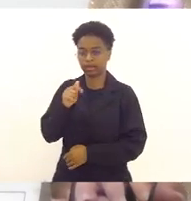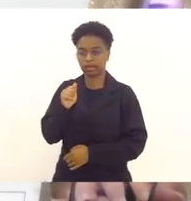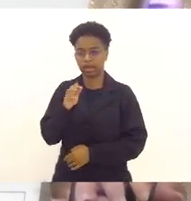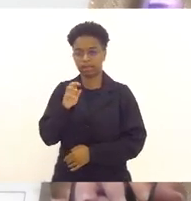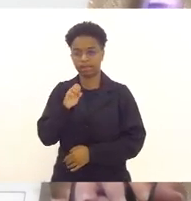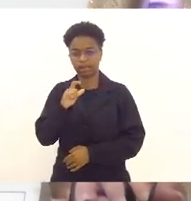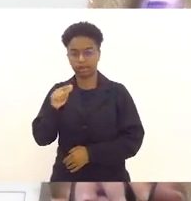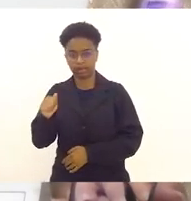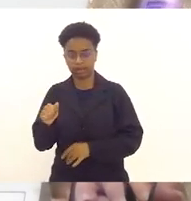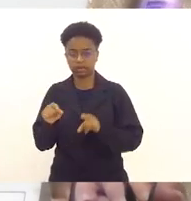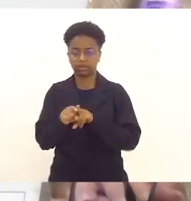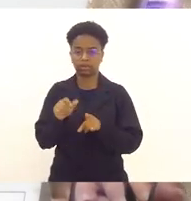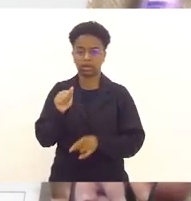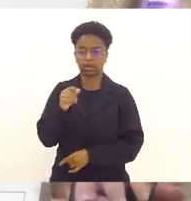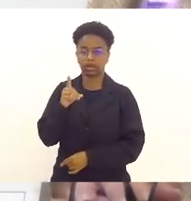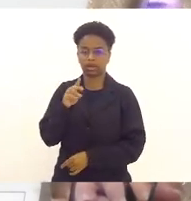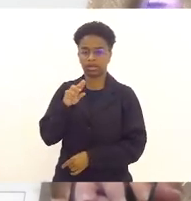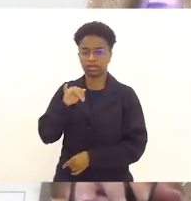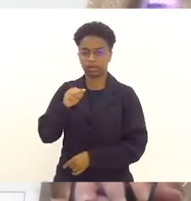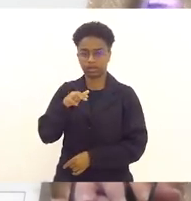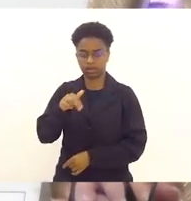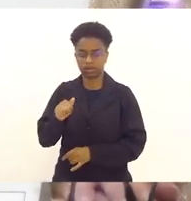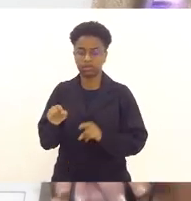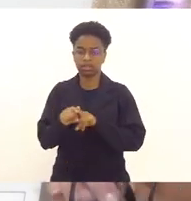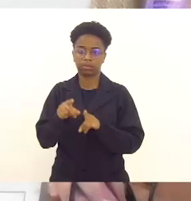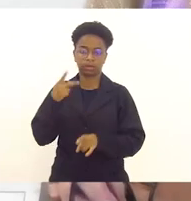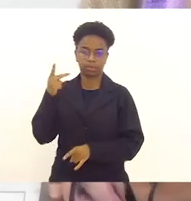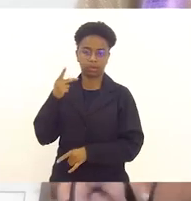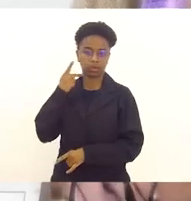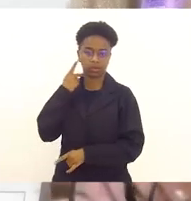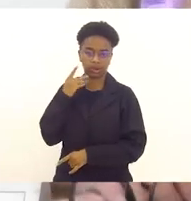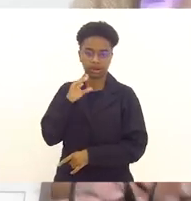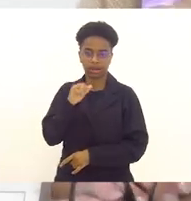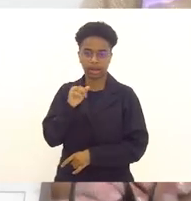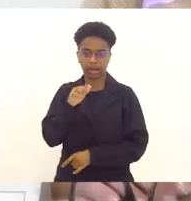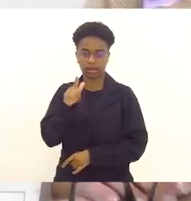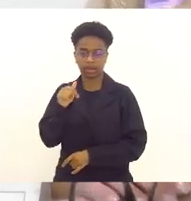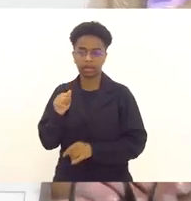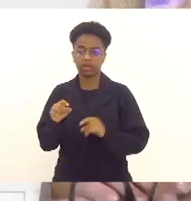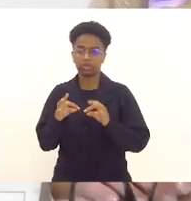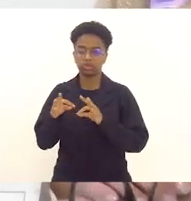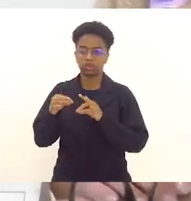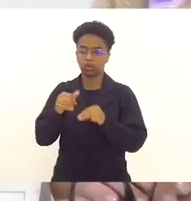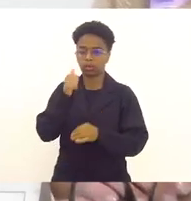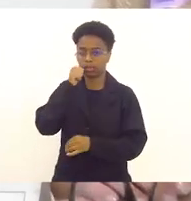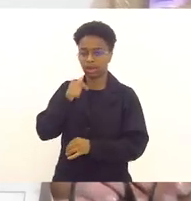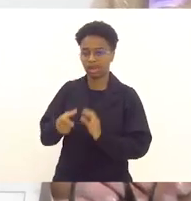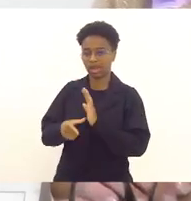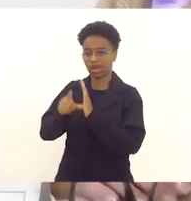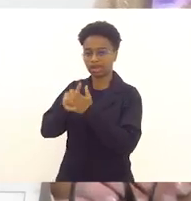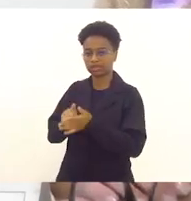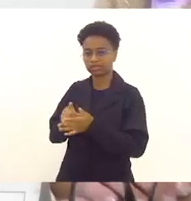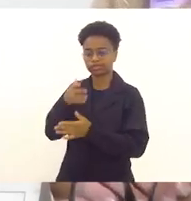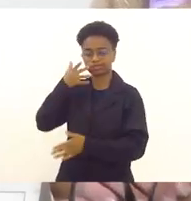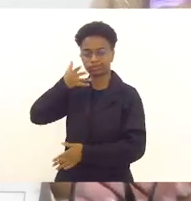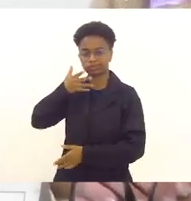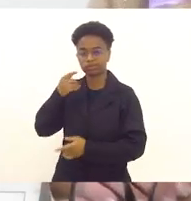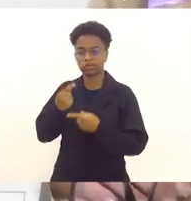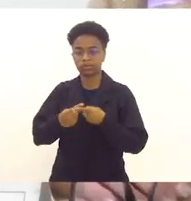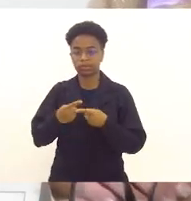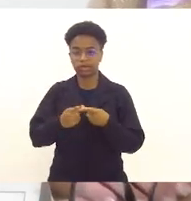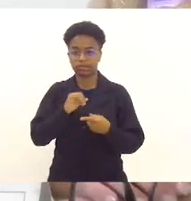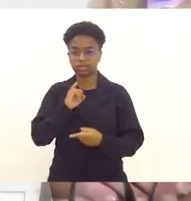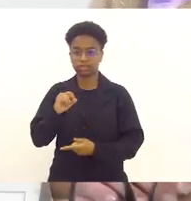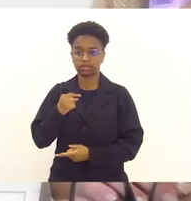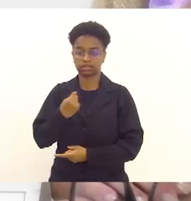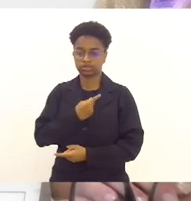Adriana da procuradora Carla Araújo de todas as pessoas que me antecederam todas as mulheres que me antecederam porque quando a gente fala